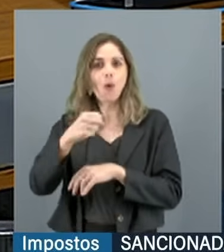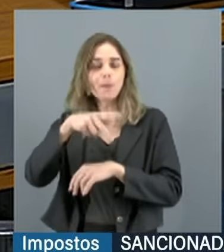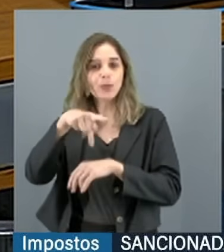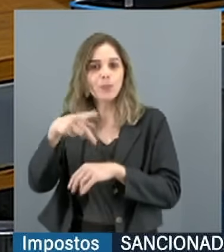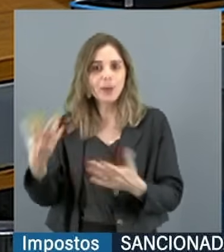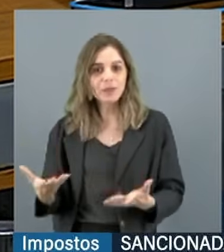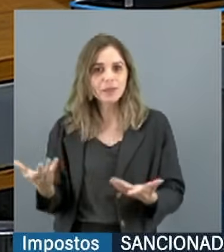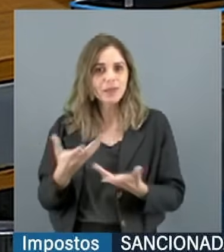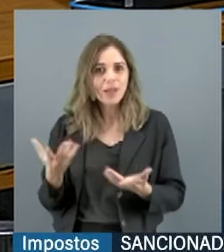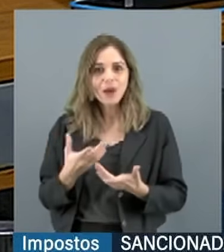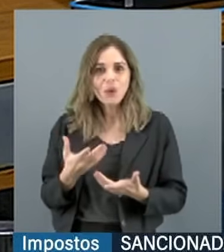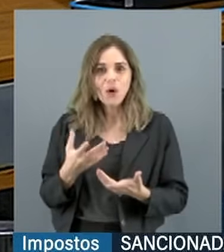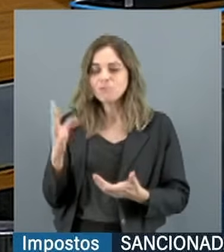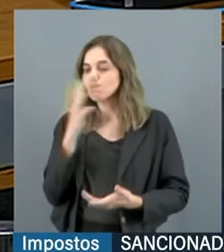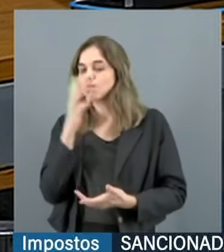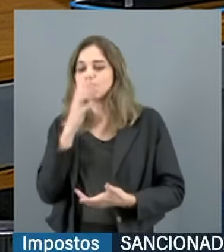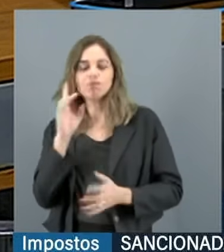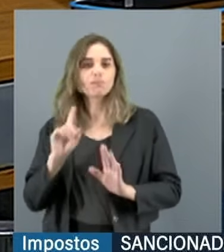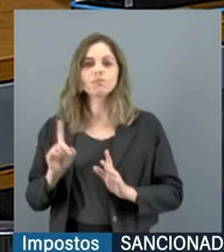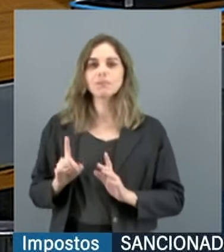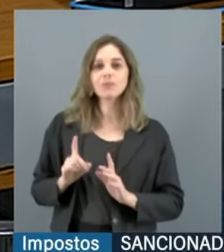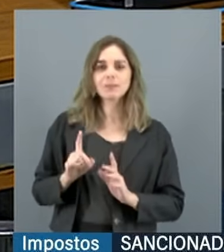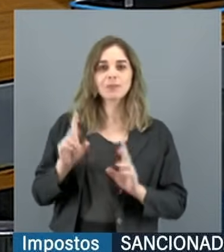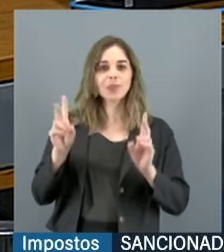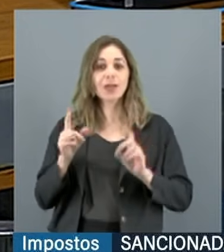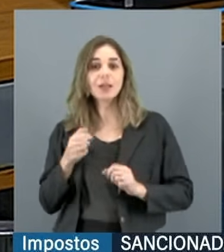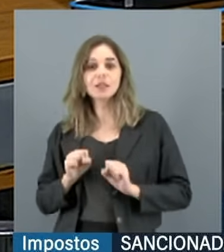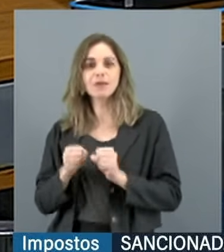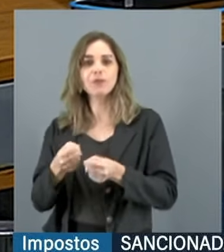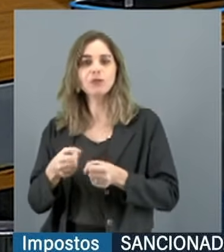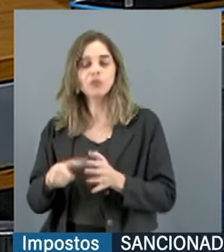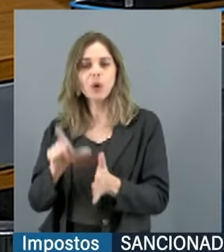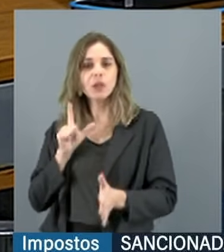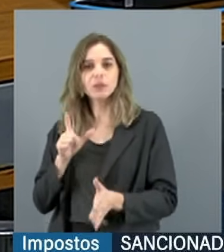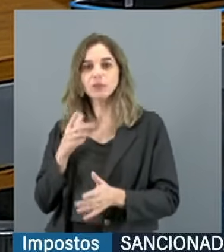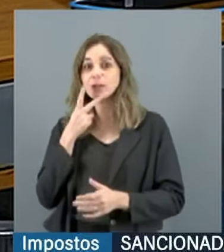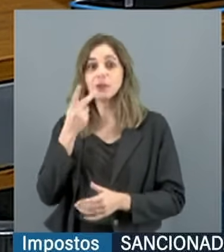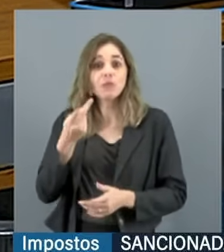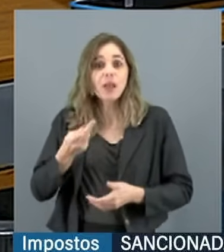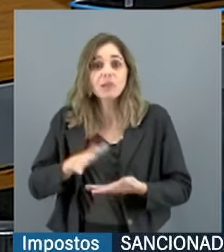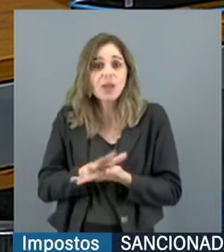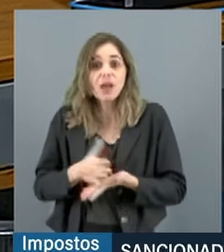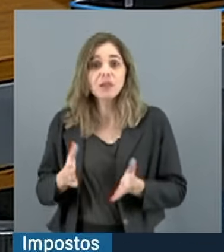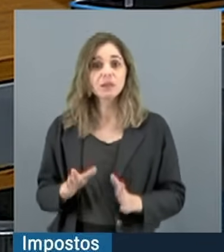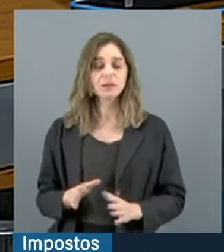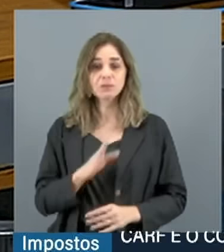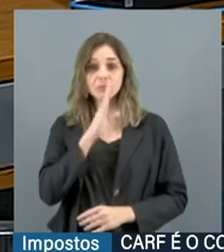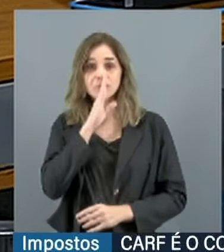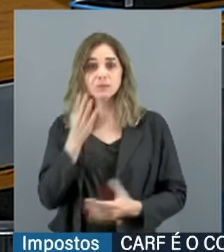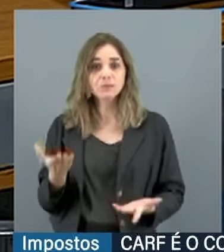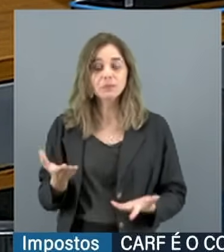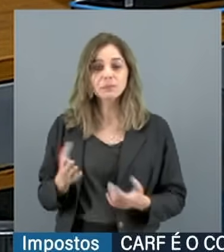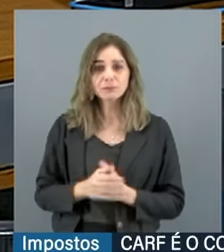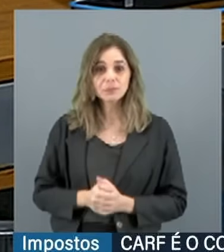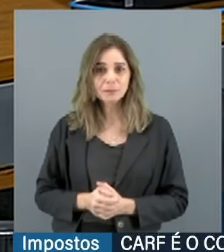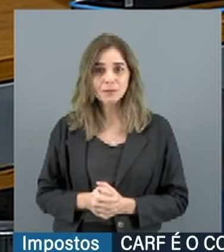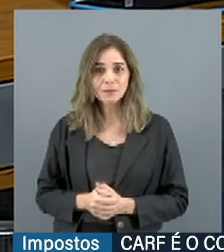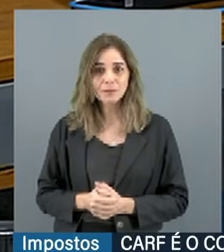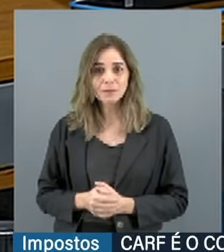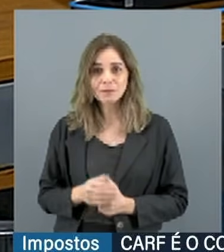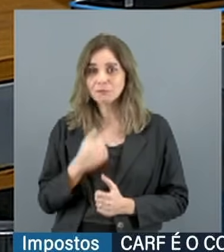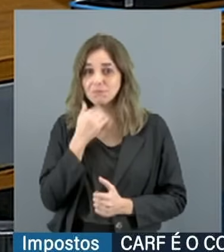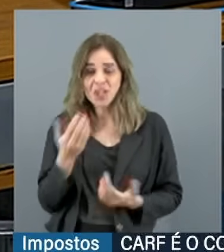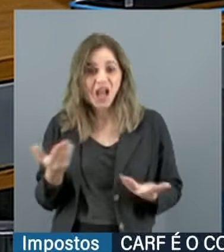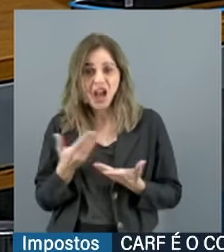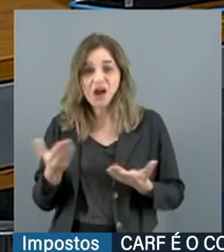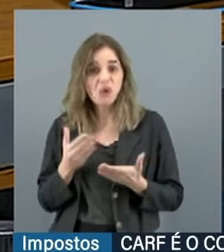a causa que eles defendiam. Não tem coragem de dizer da causa que defendiam. A causa já não vale mais nada. Cada um